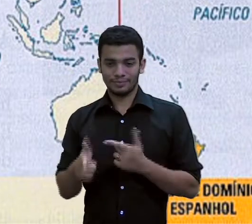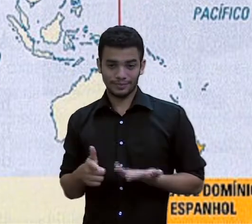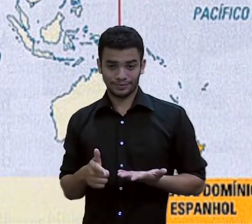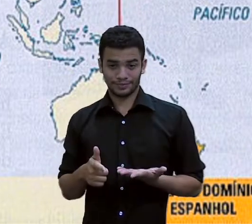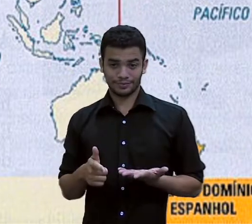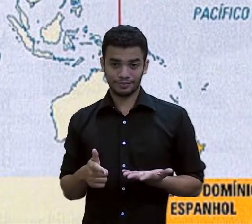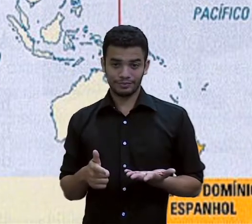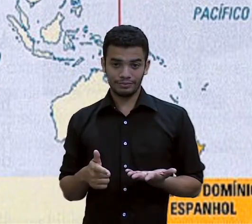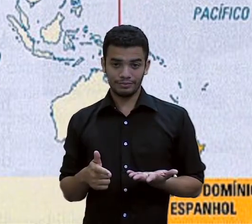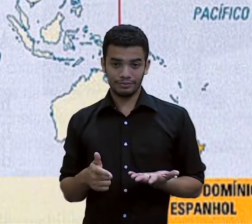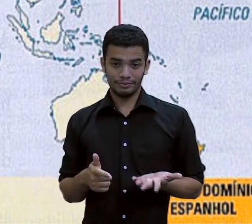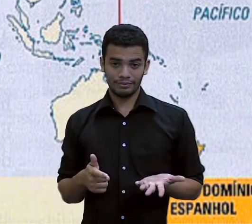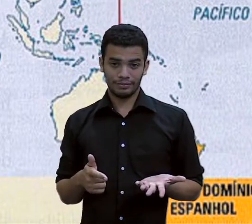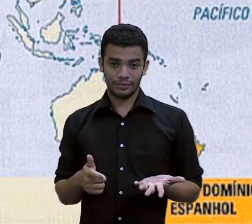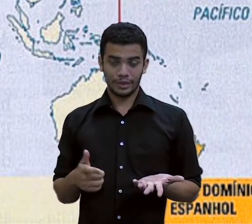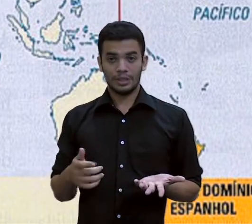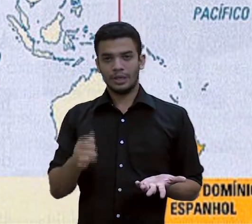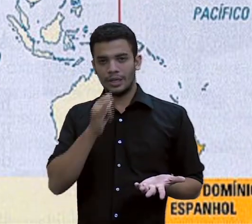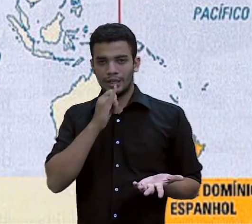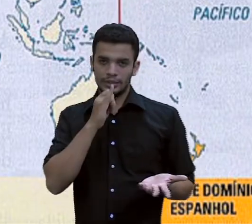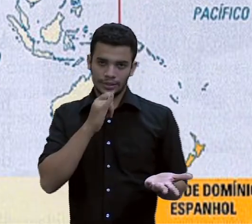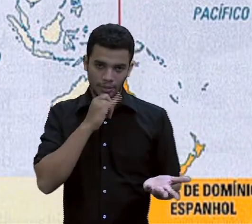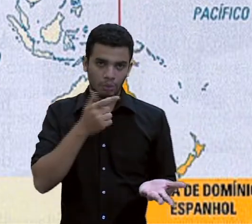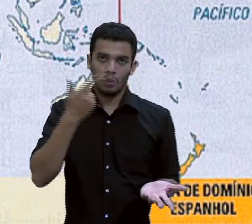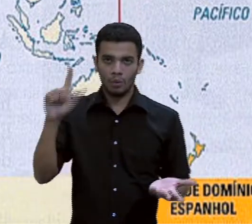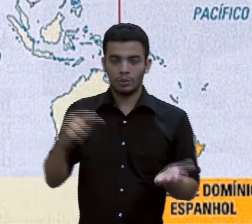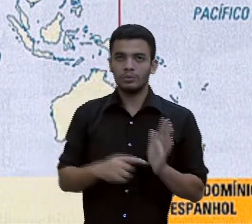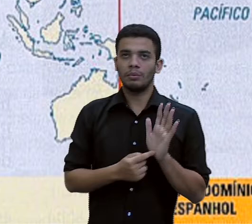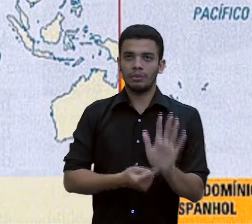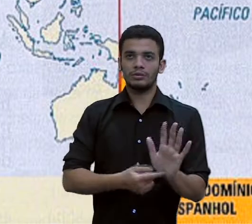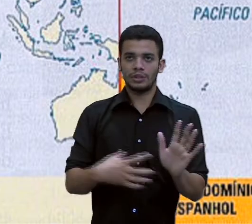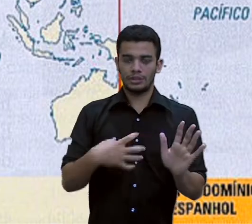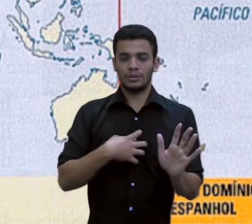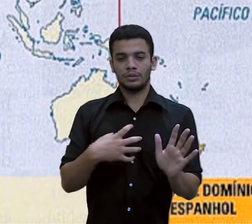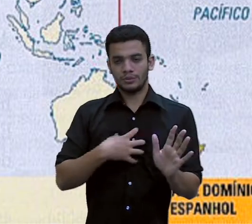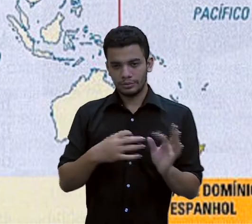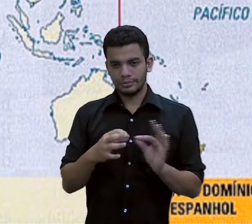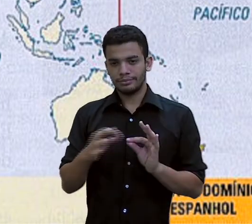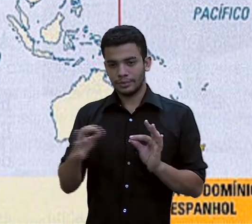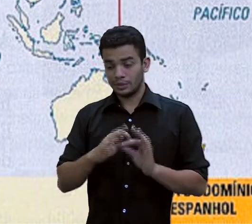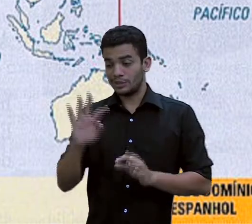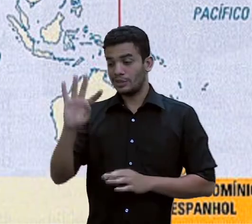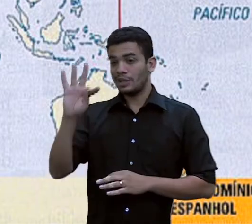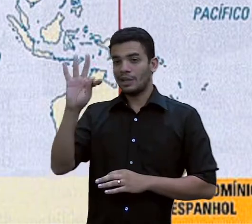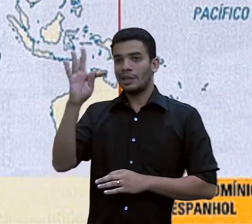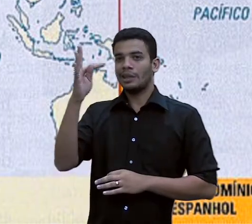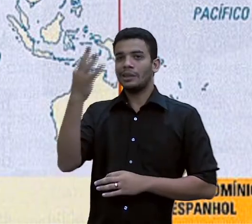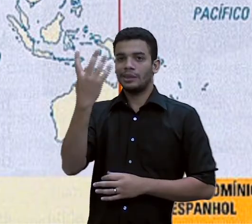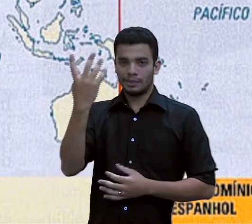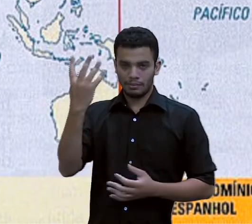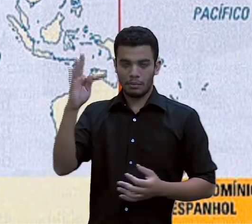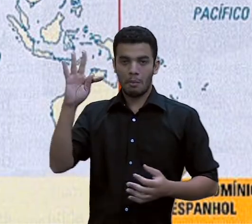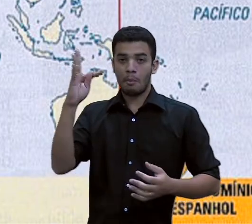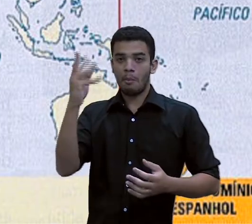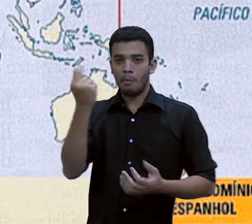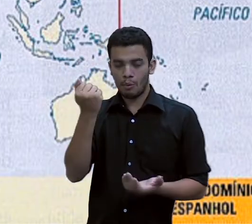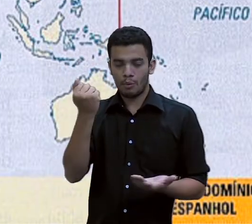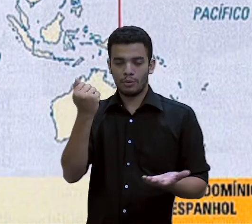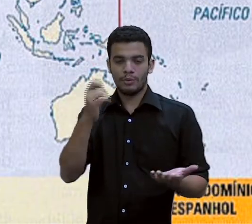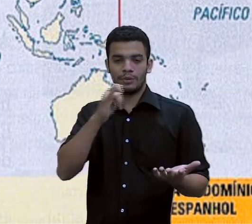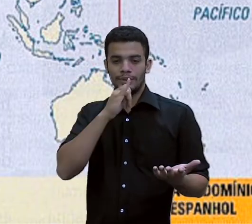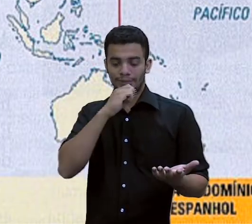Aqui o nosso grau, principalmente na nossa região, né, muito quente, 40 graus, 42 à sombra, nós falamos